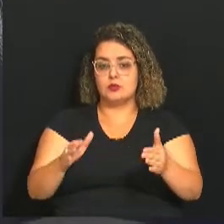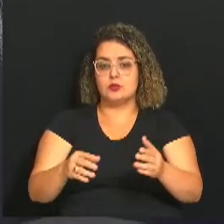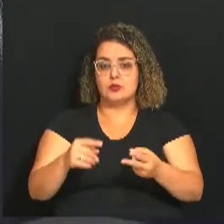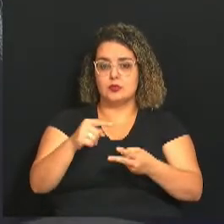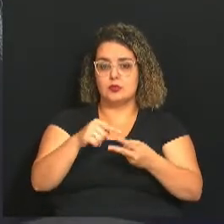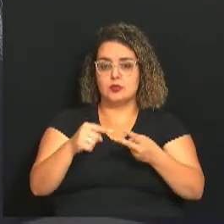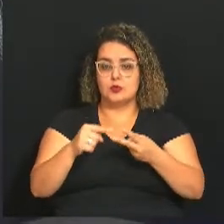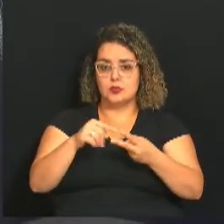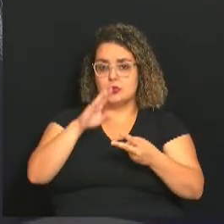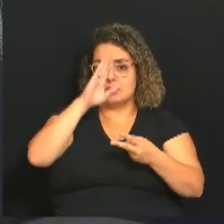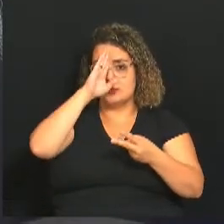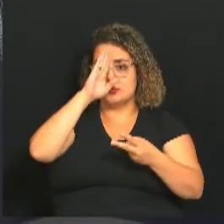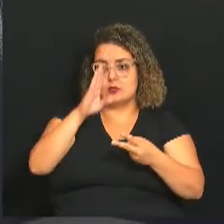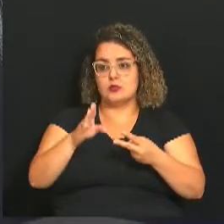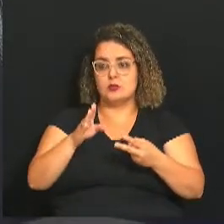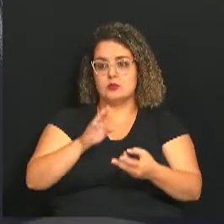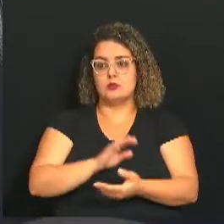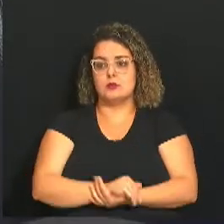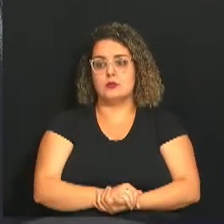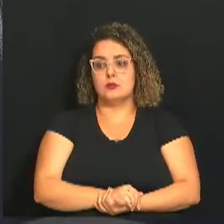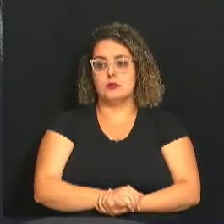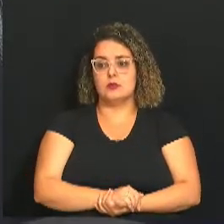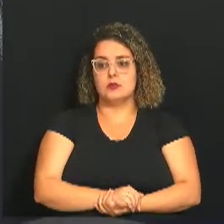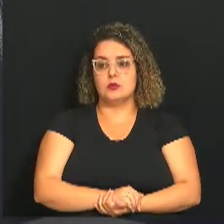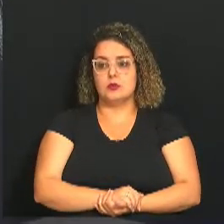pontos principais que